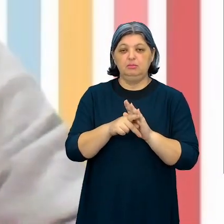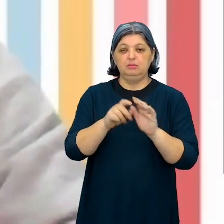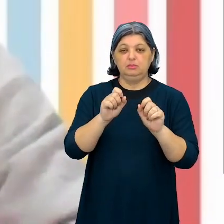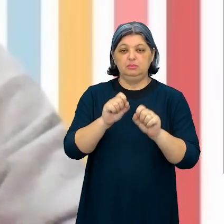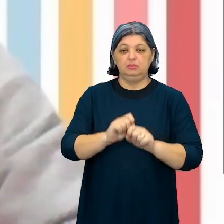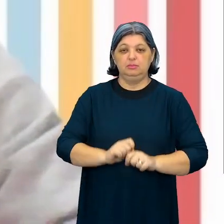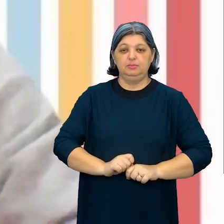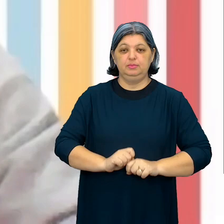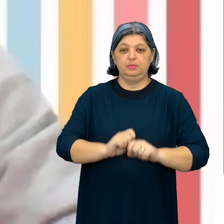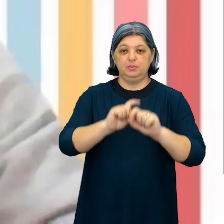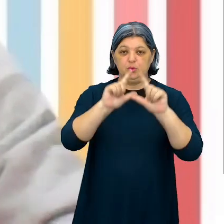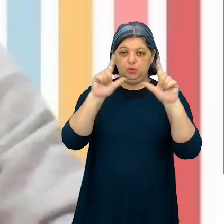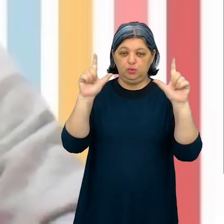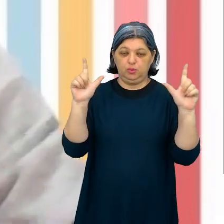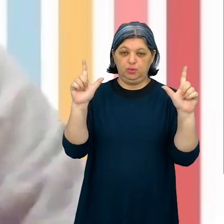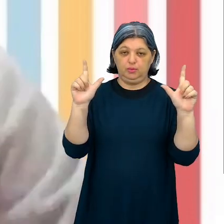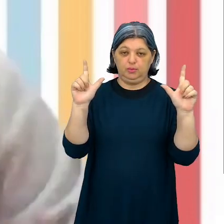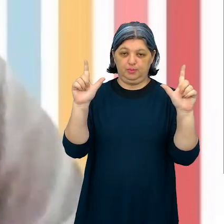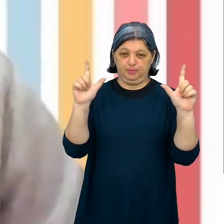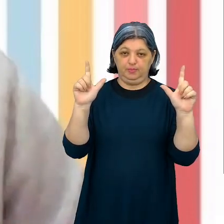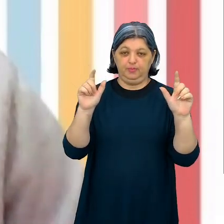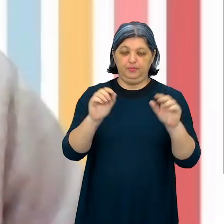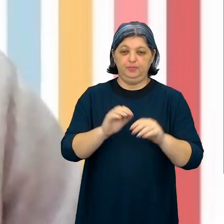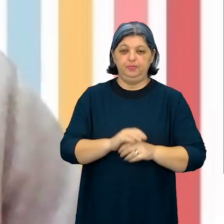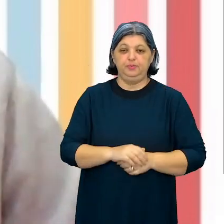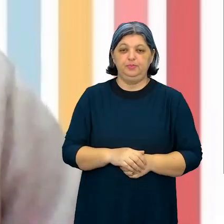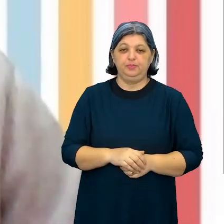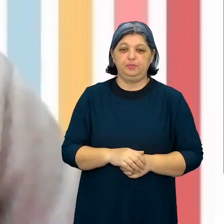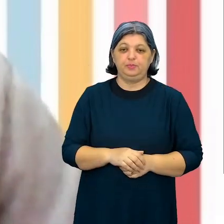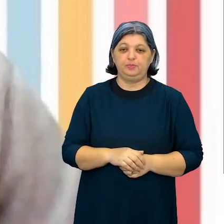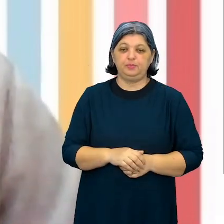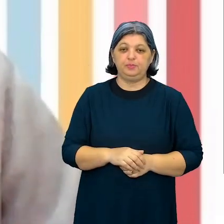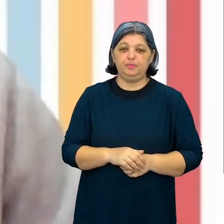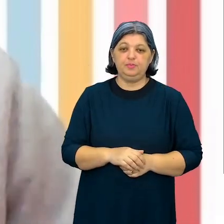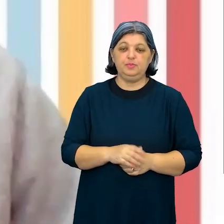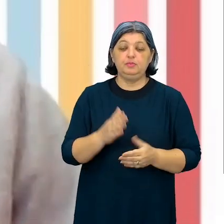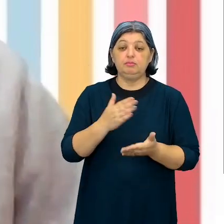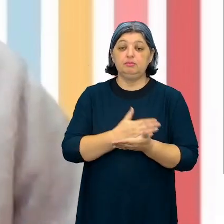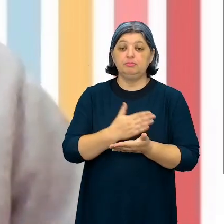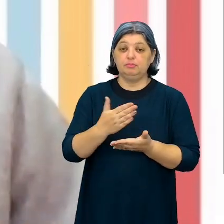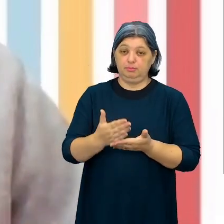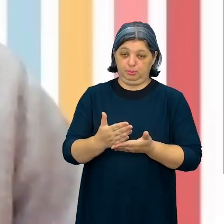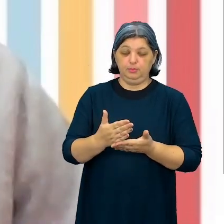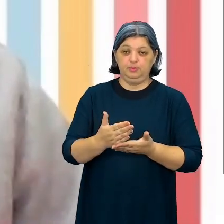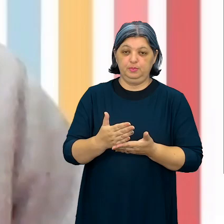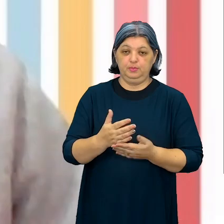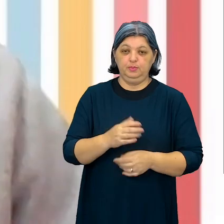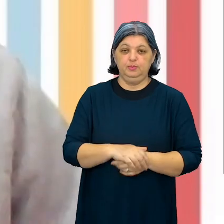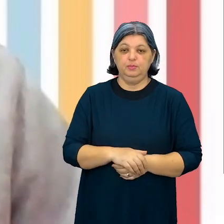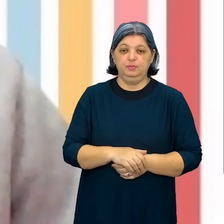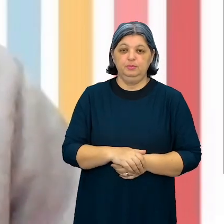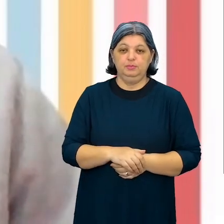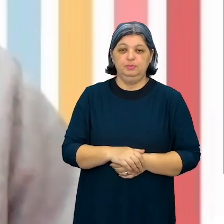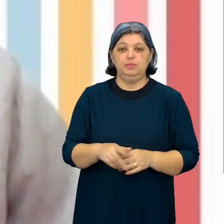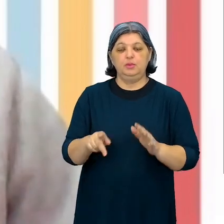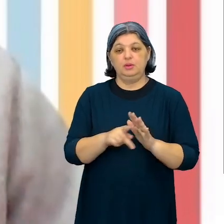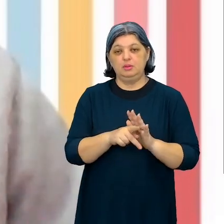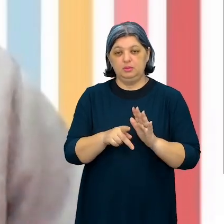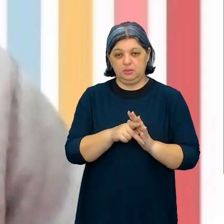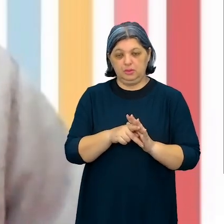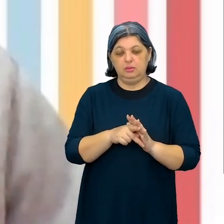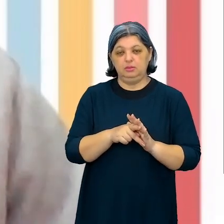para que eu possa fazer o compartilhamento na minha tela com vocês e aí a gente começar a nossa a nossa transmissão